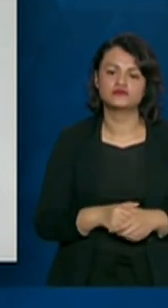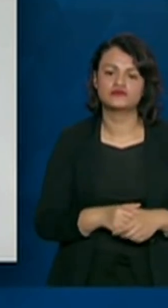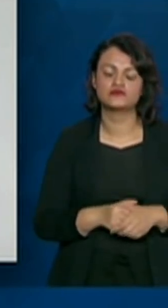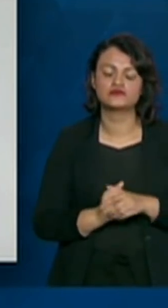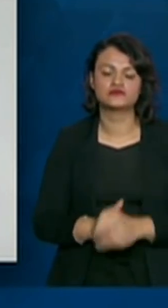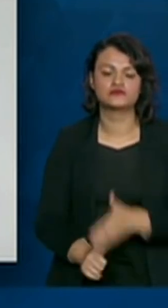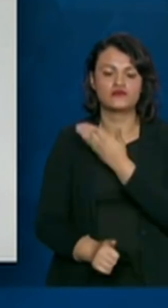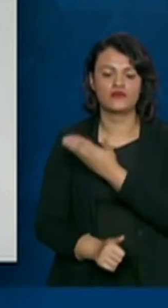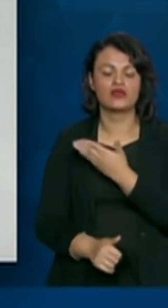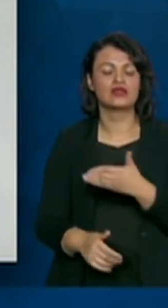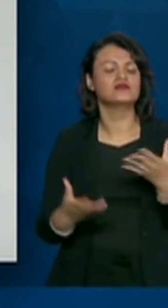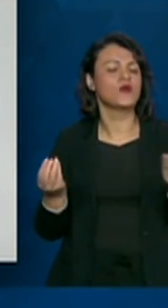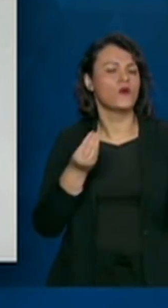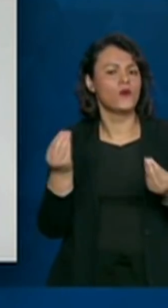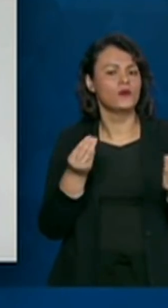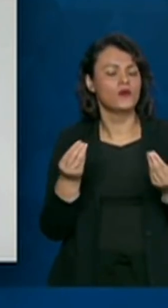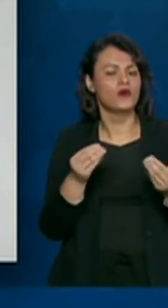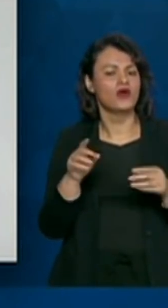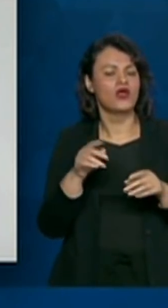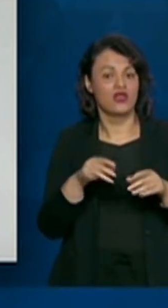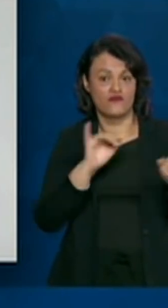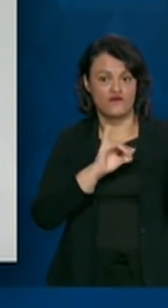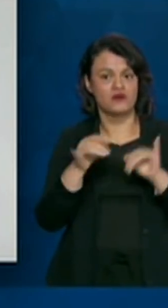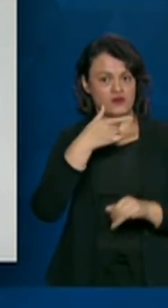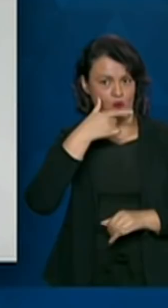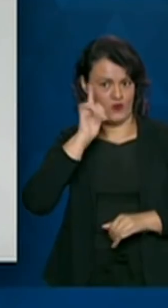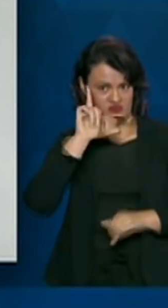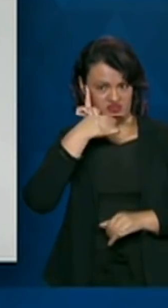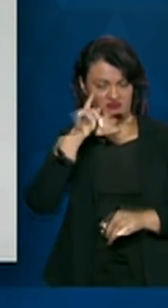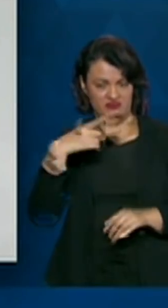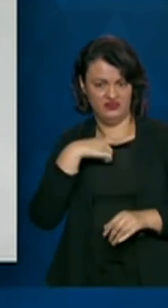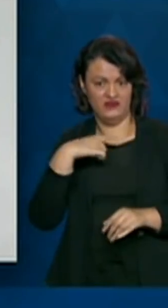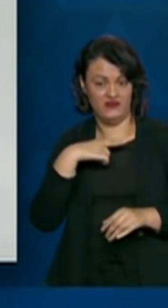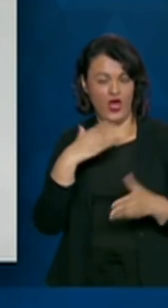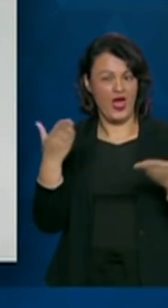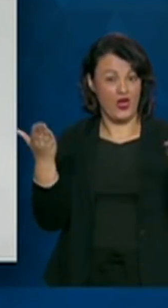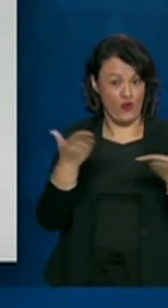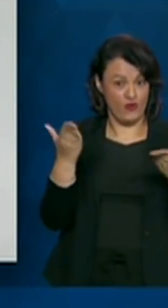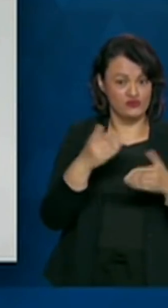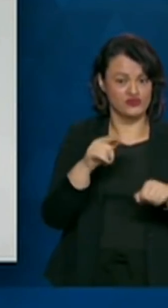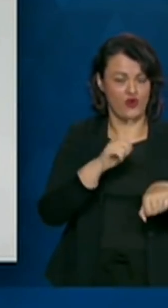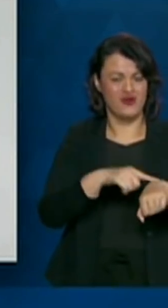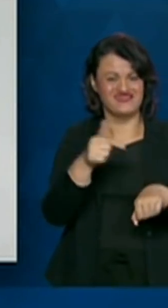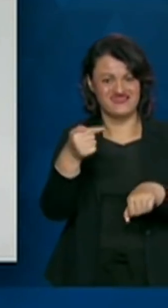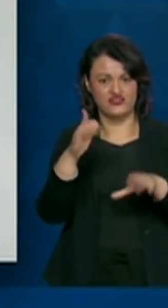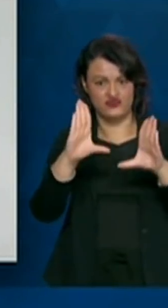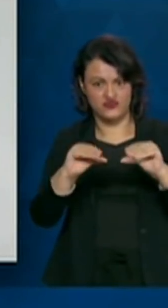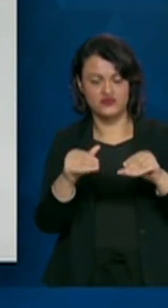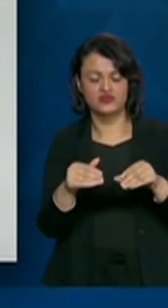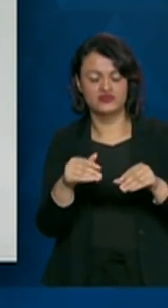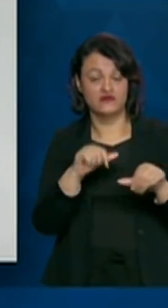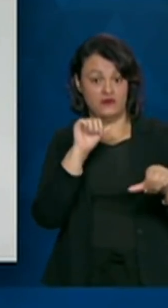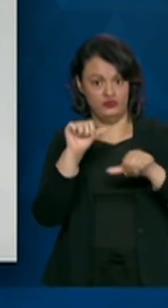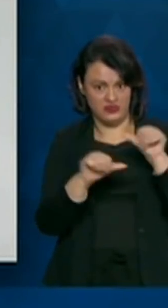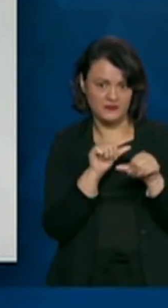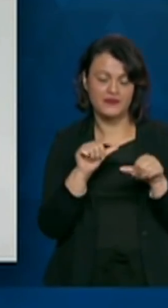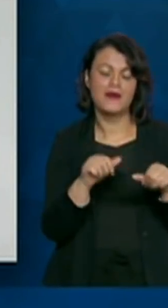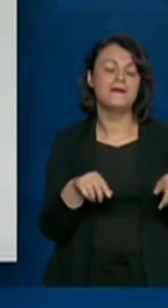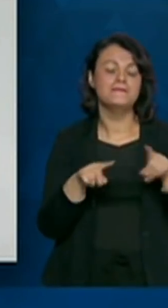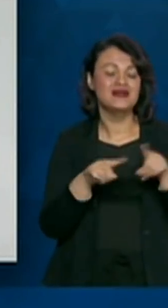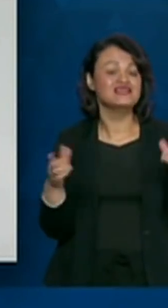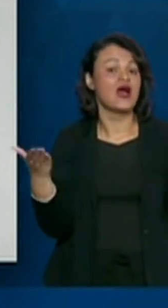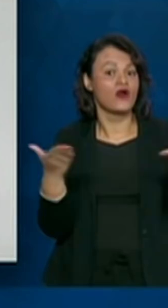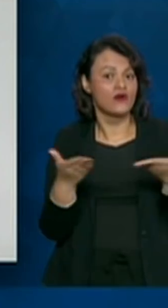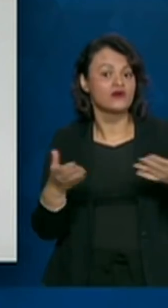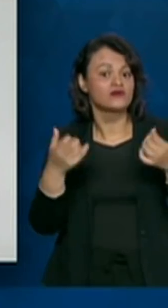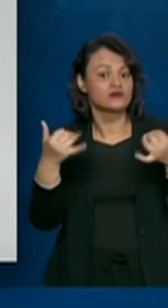Essa é a situação epidemiológica com os dados de ontem, que vão ser atualizados hoje às 19 horas, mas eu só vou destacar aí